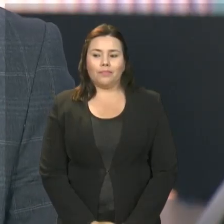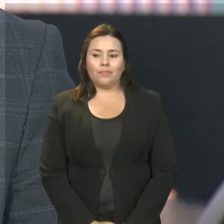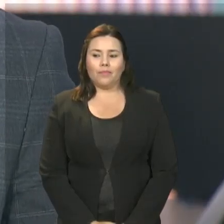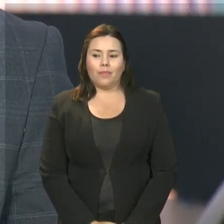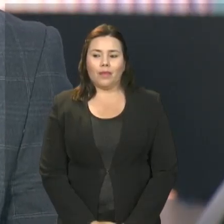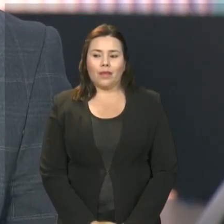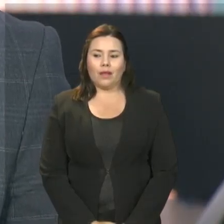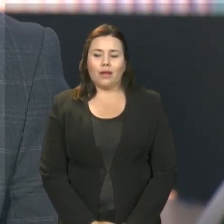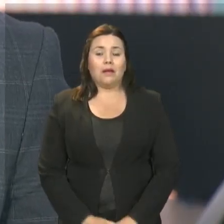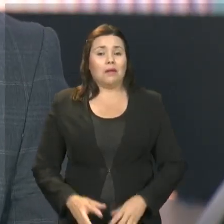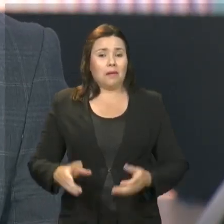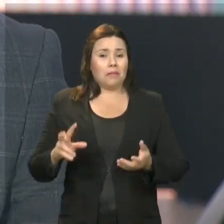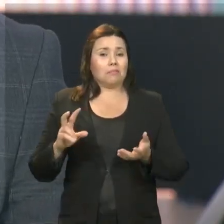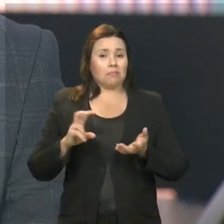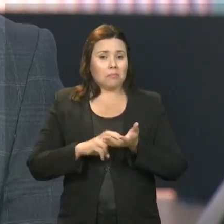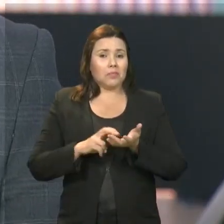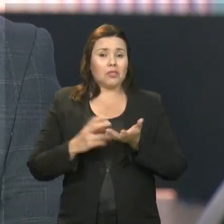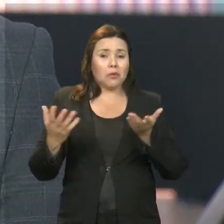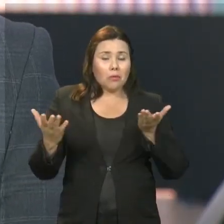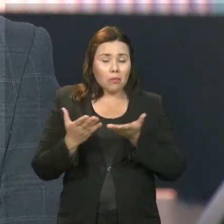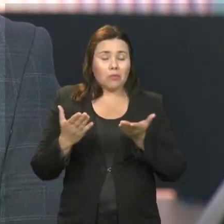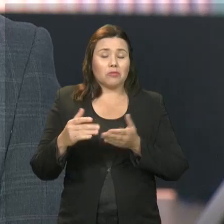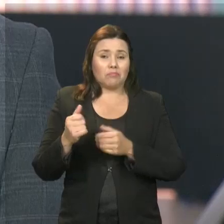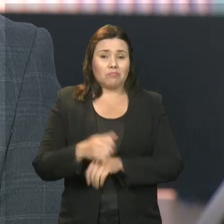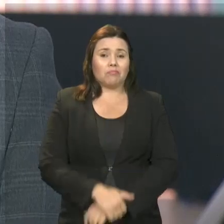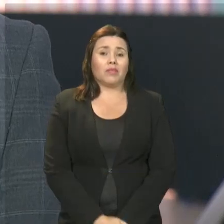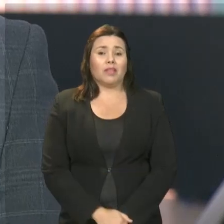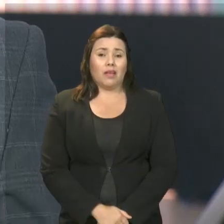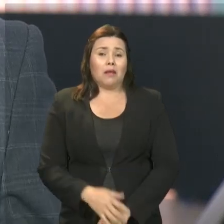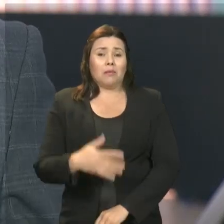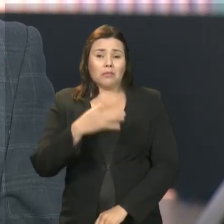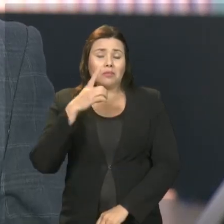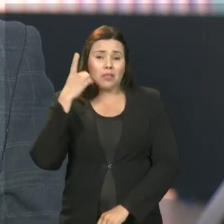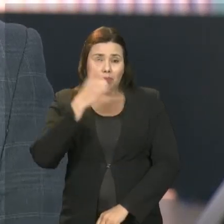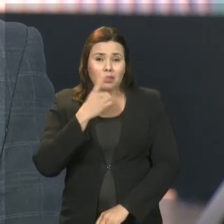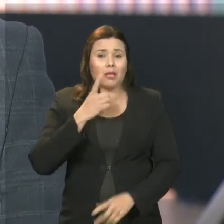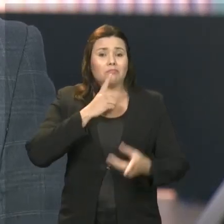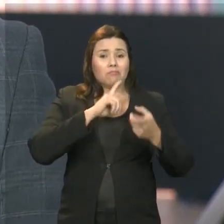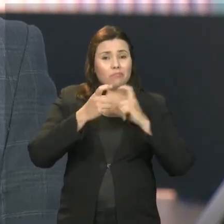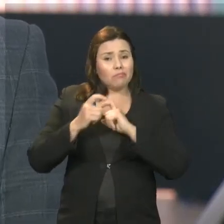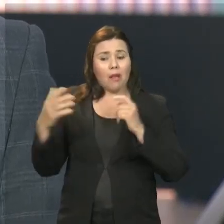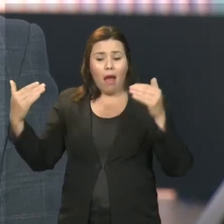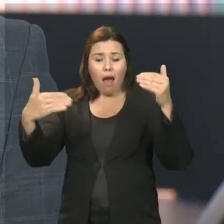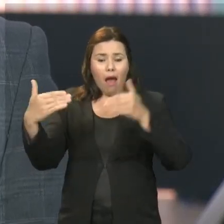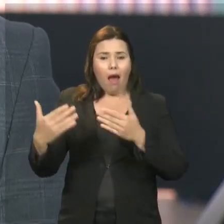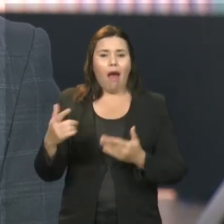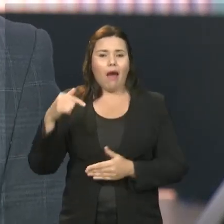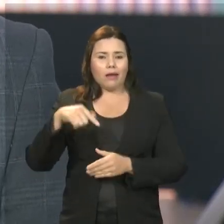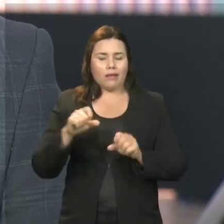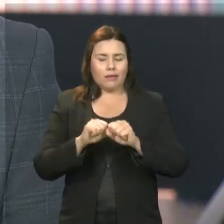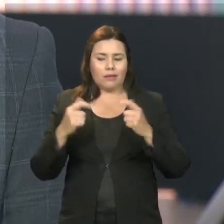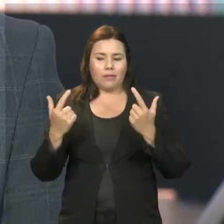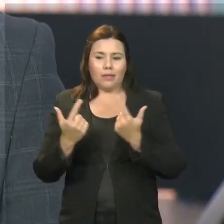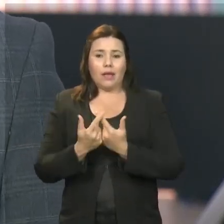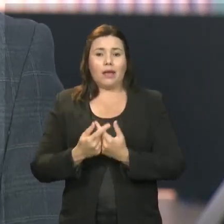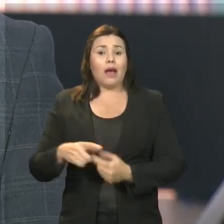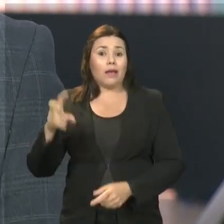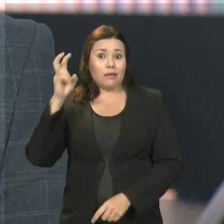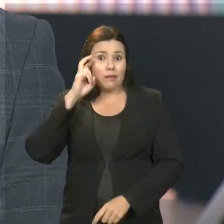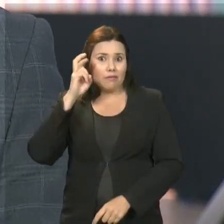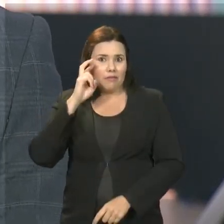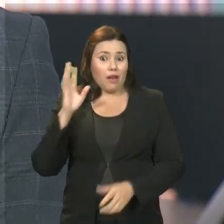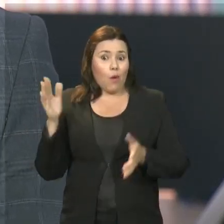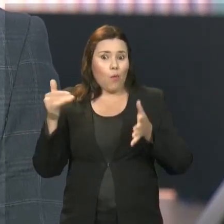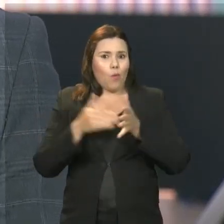Tivemos uma manhã movimentada no plenário da Assembleia Legislativa, com sessão plenária desta quinta-feira, portanto a última sessão plenária da